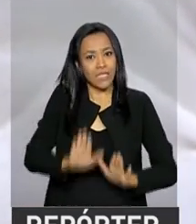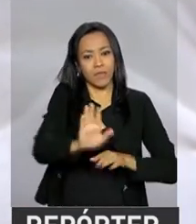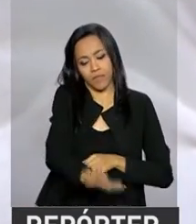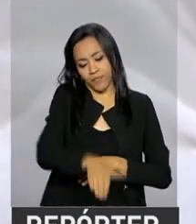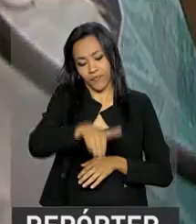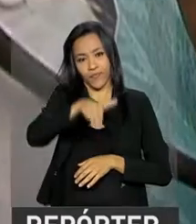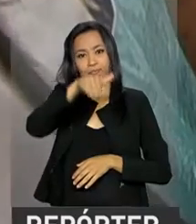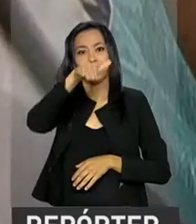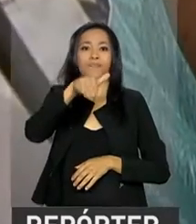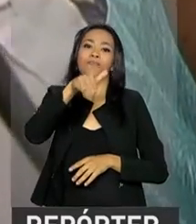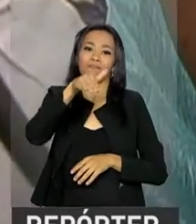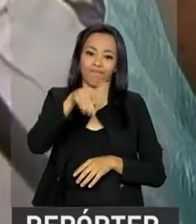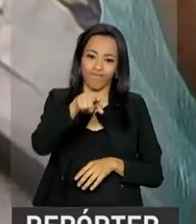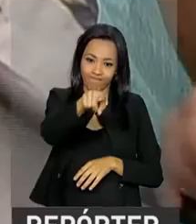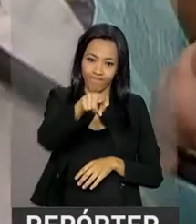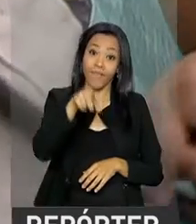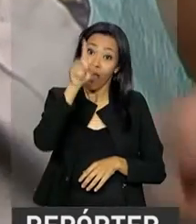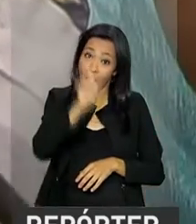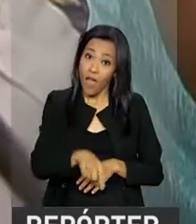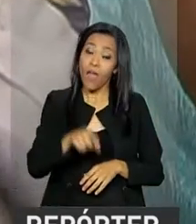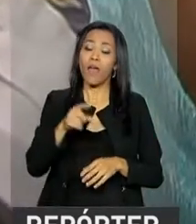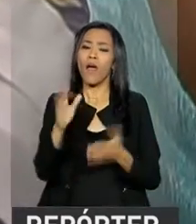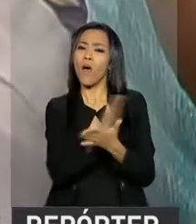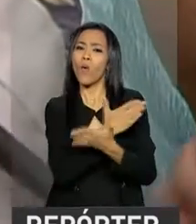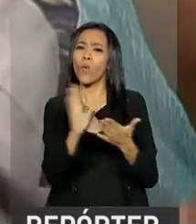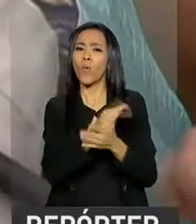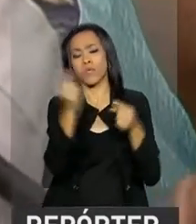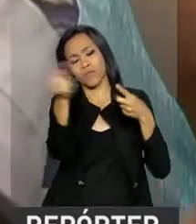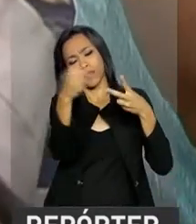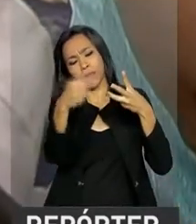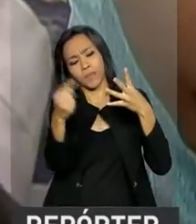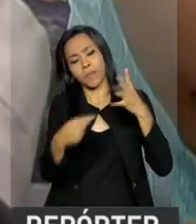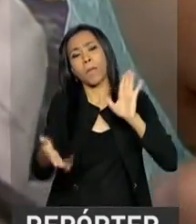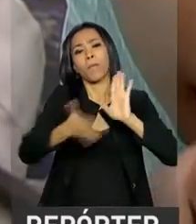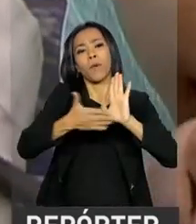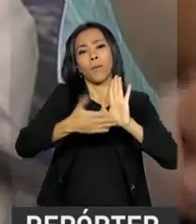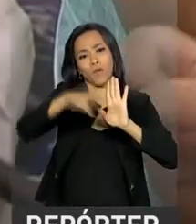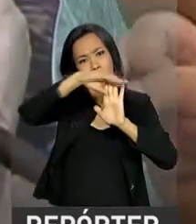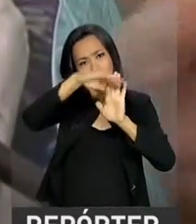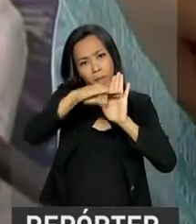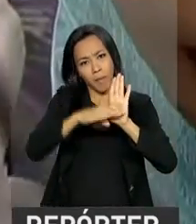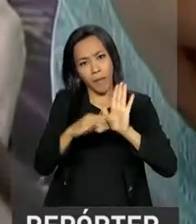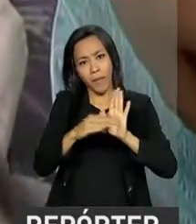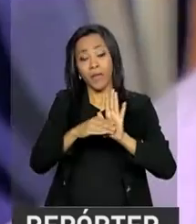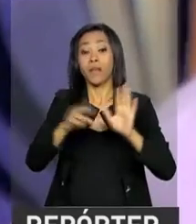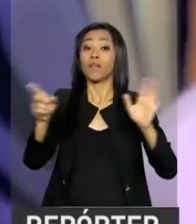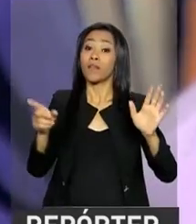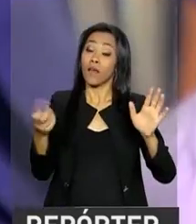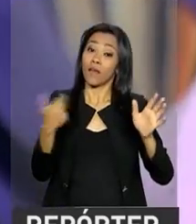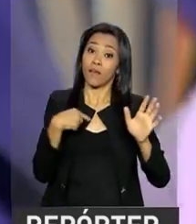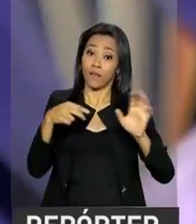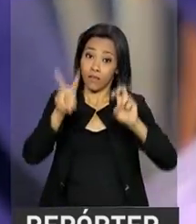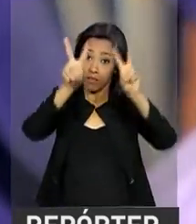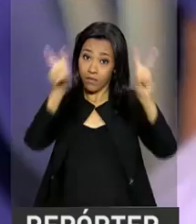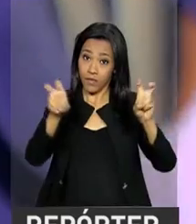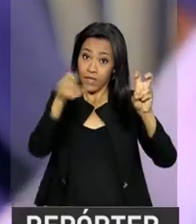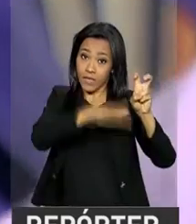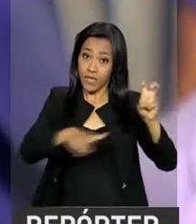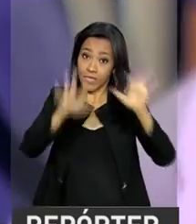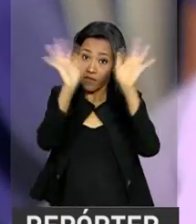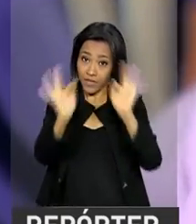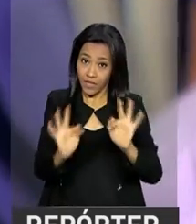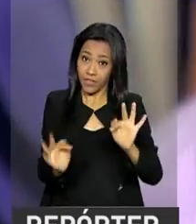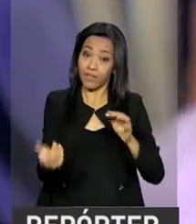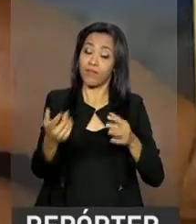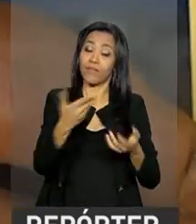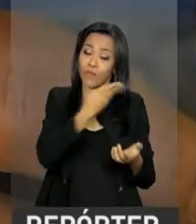os primeiros anos de vida. Essas são algumas das metas do programa Criança Feliz do governo federal, voltado para crianças de até